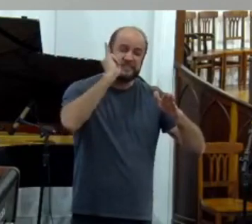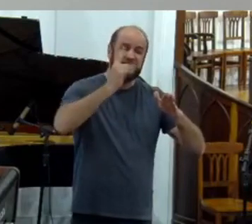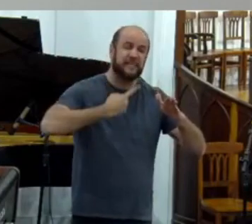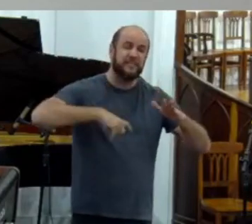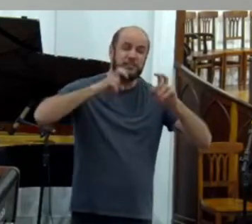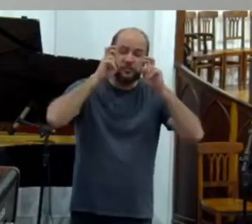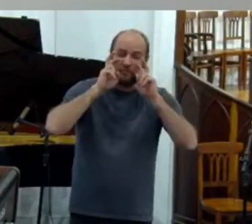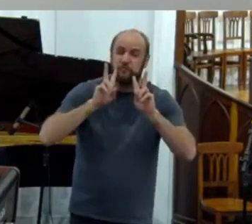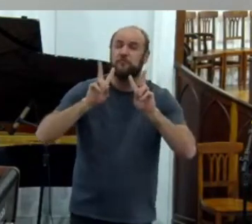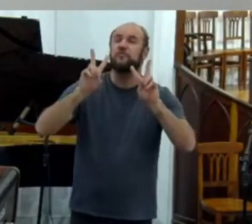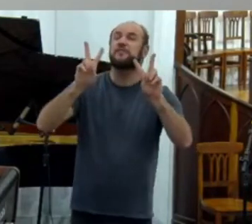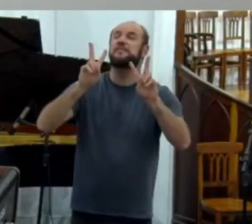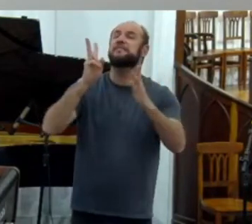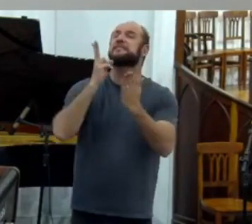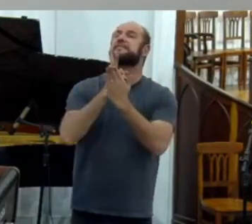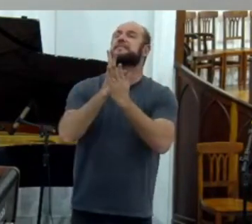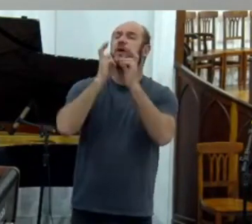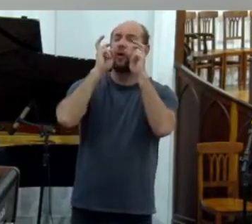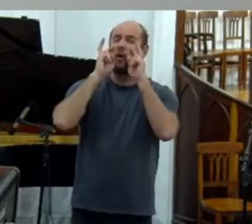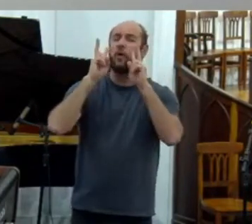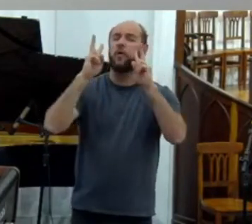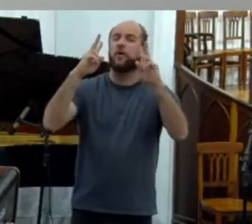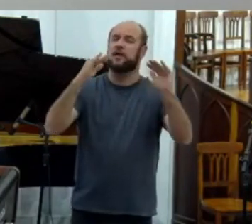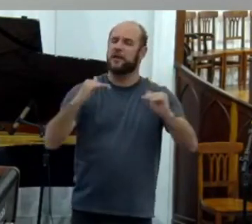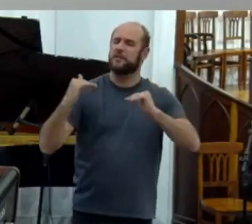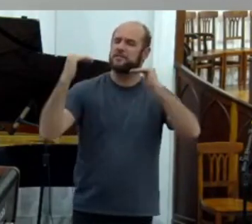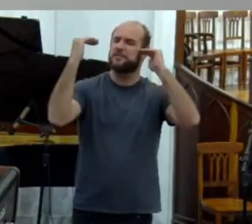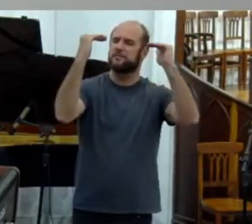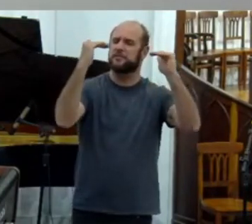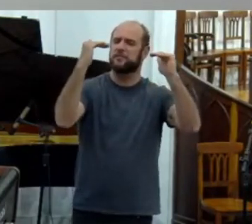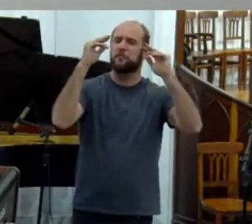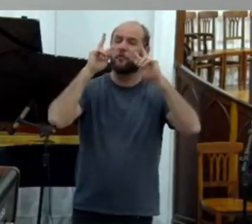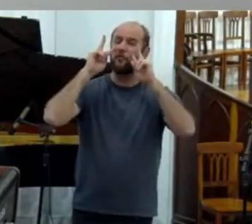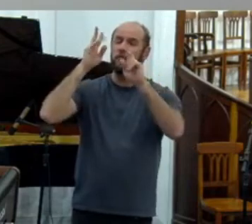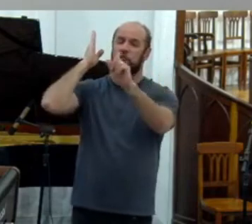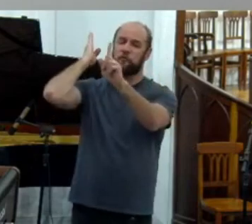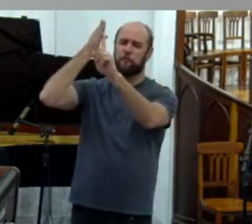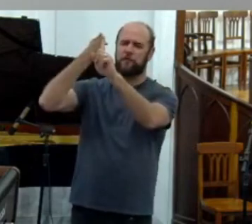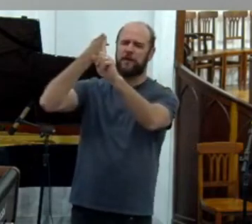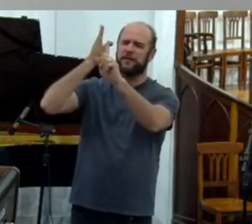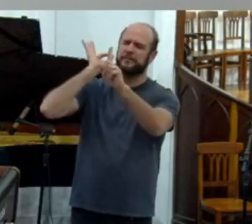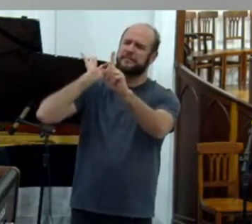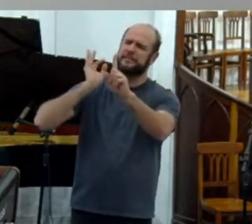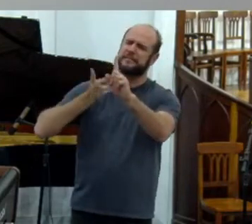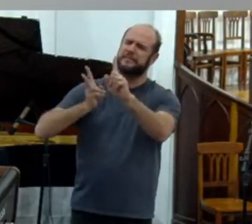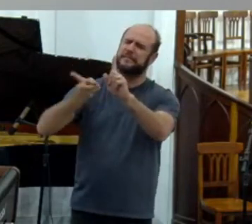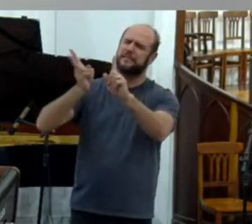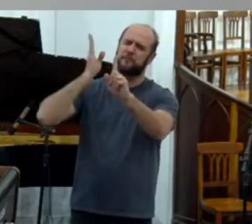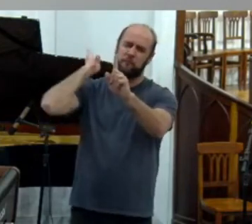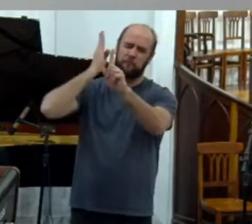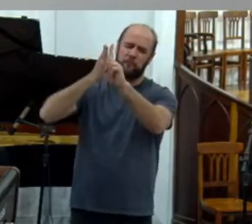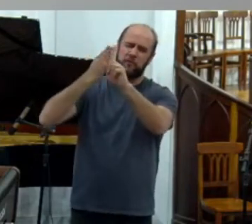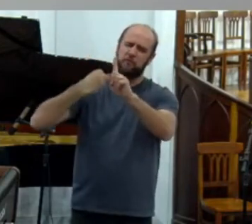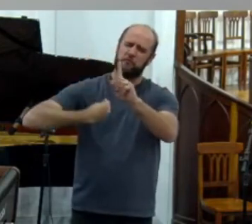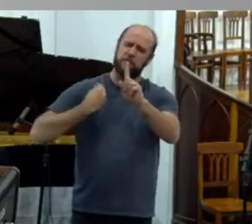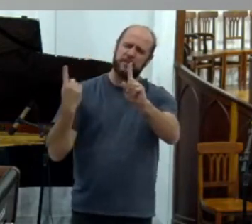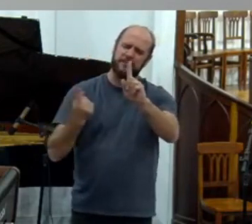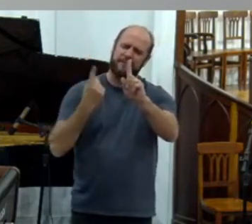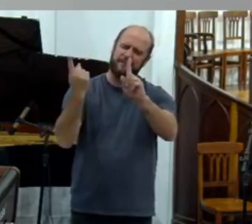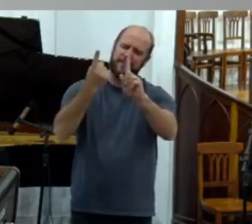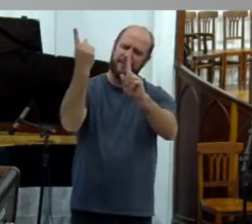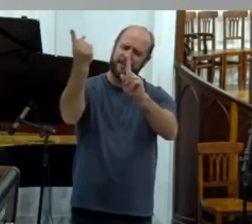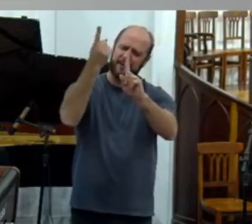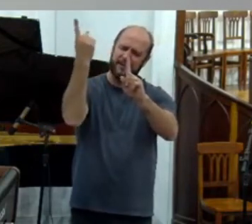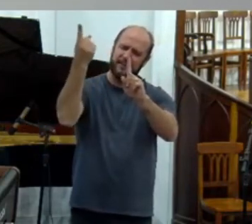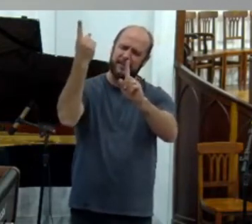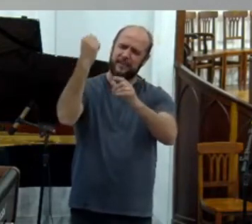postos para acima do sol, fitos em Ti, fitos na eternidade assegurada